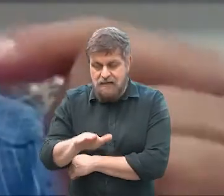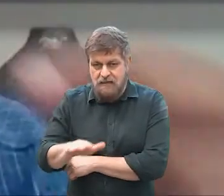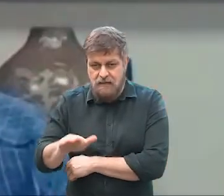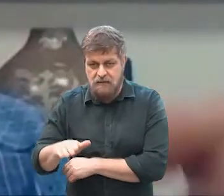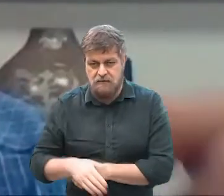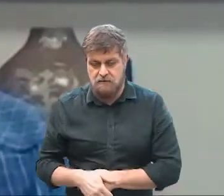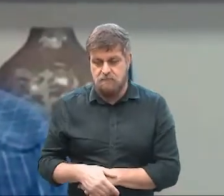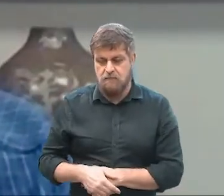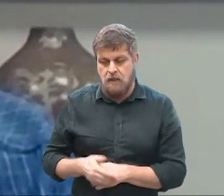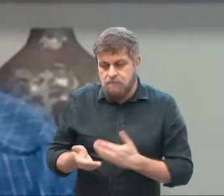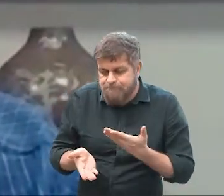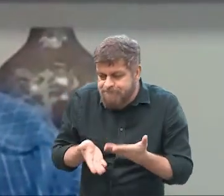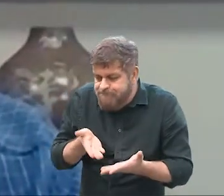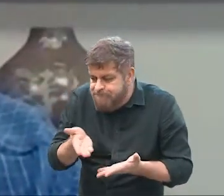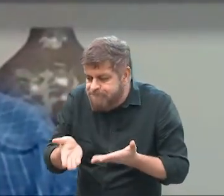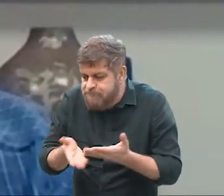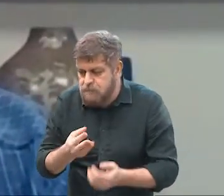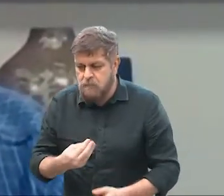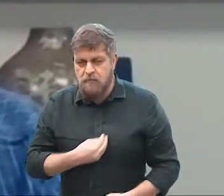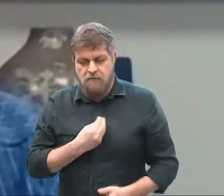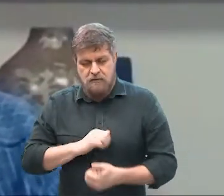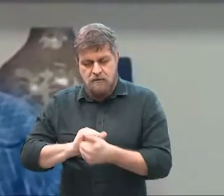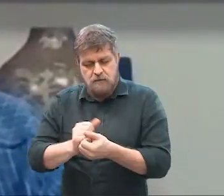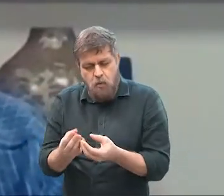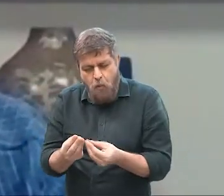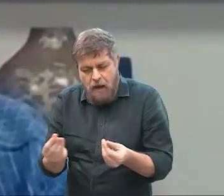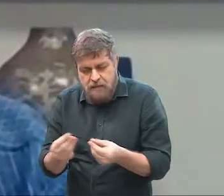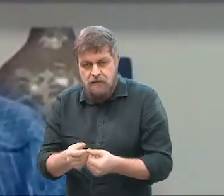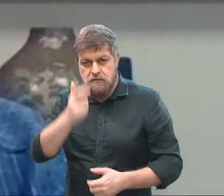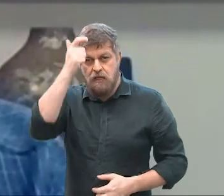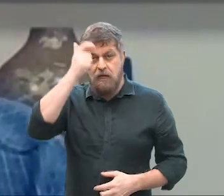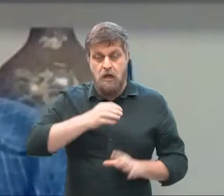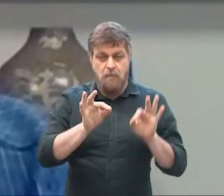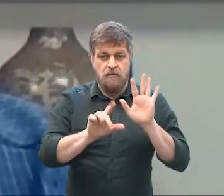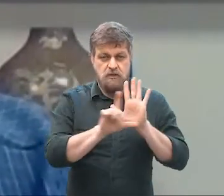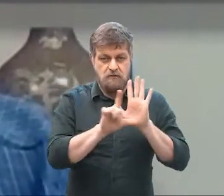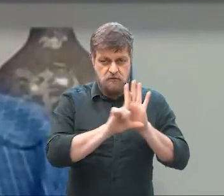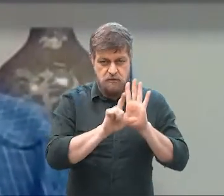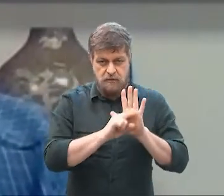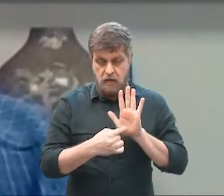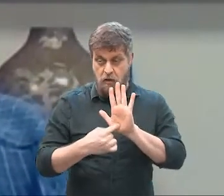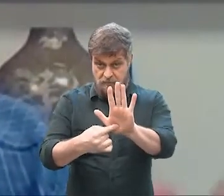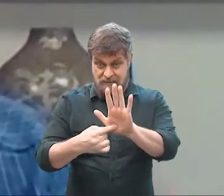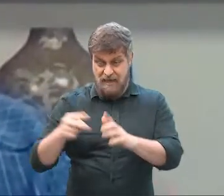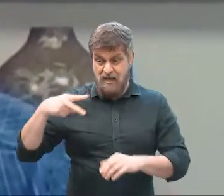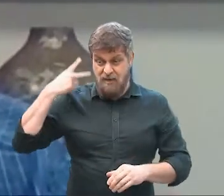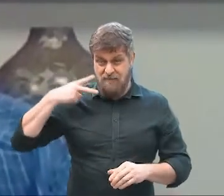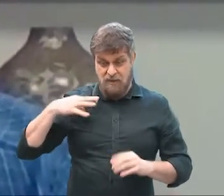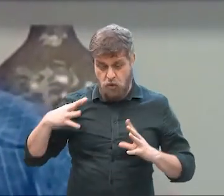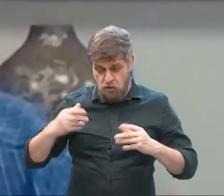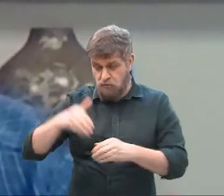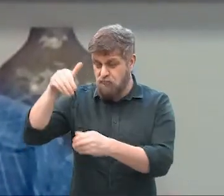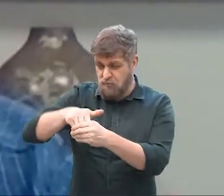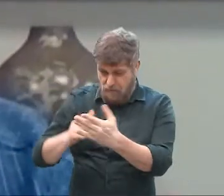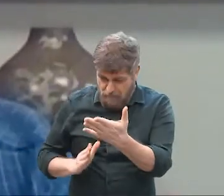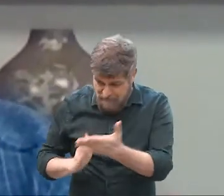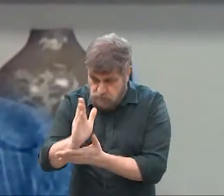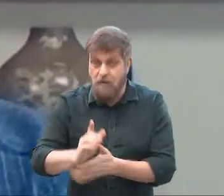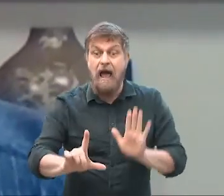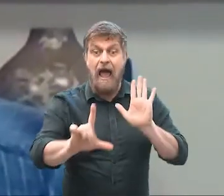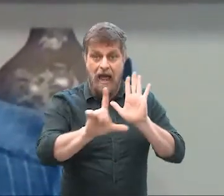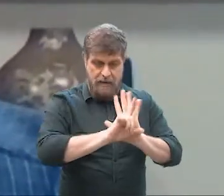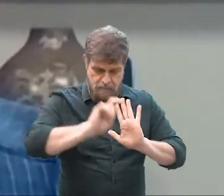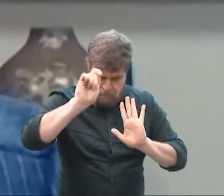pensando no bem-estar da criança, eu apresentei um projeto de lei e foi aprovado por unanimidade. Virou lei na cidade de Campinas.